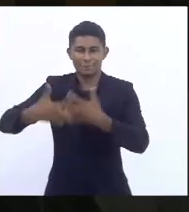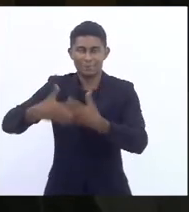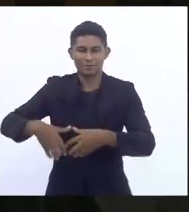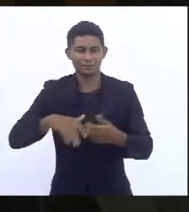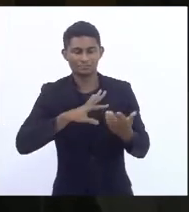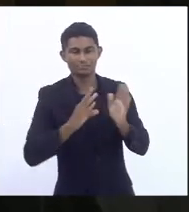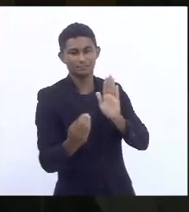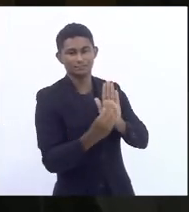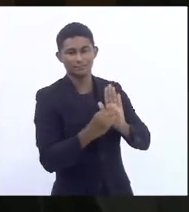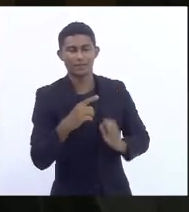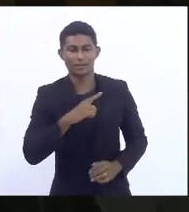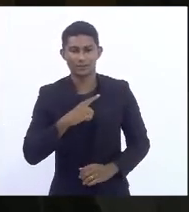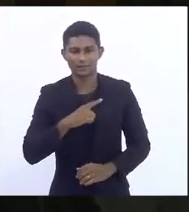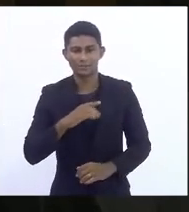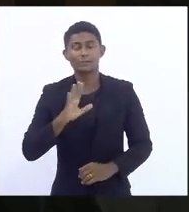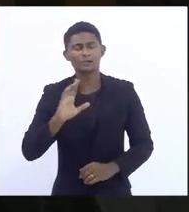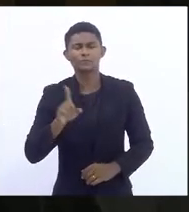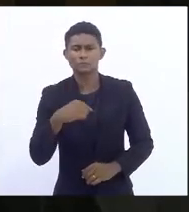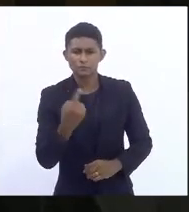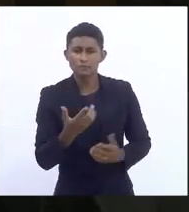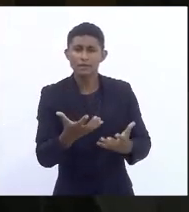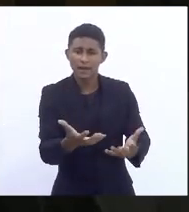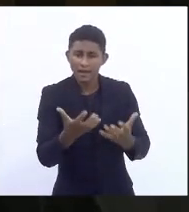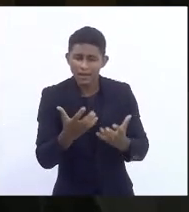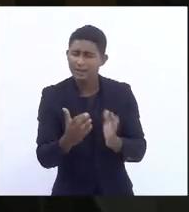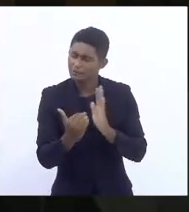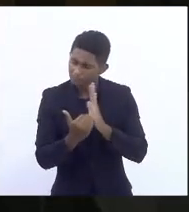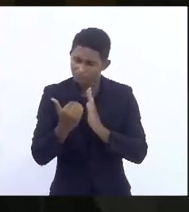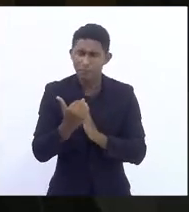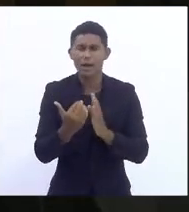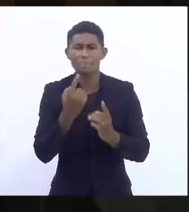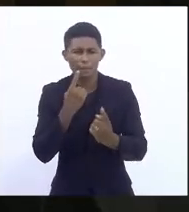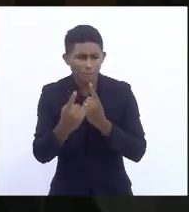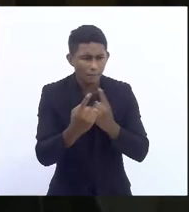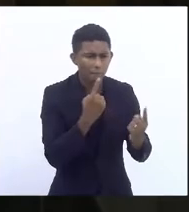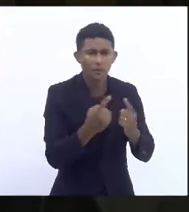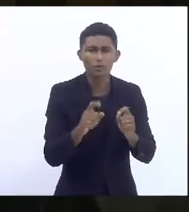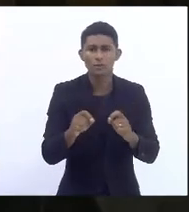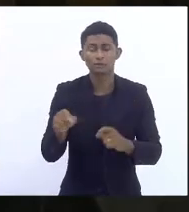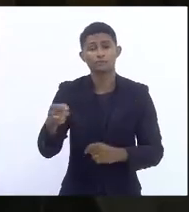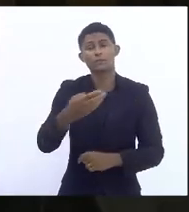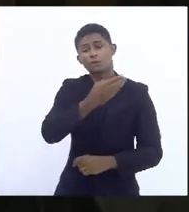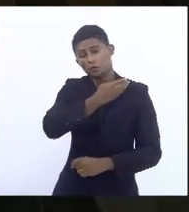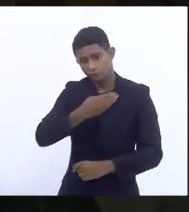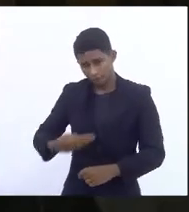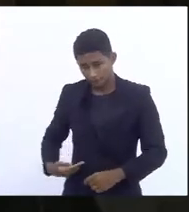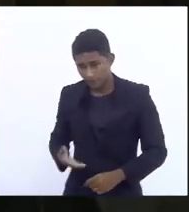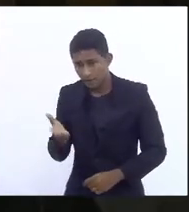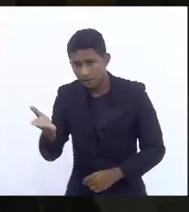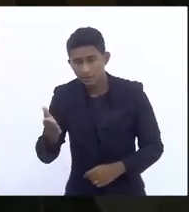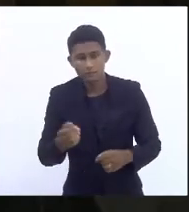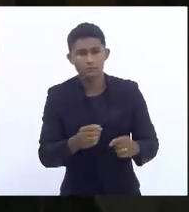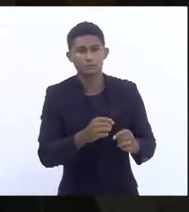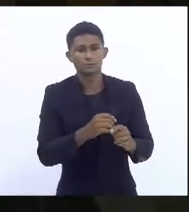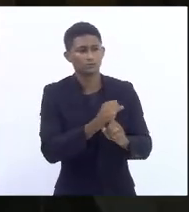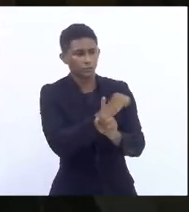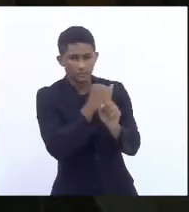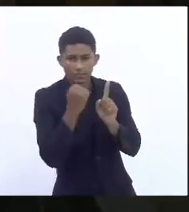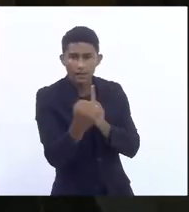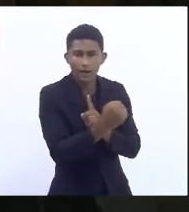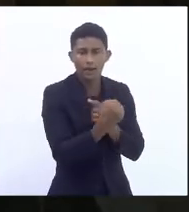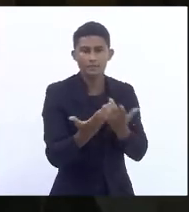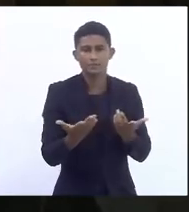Mas a gente quer discutir esse projeto com o governo, com a sociedade, com a prefeitura de Petrópolis, com a